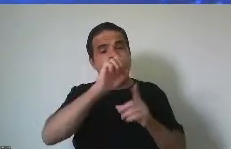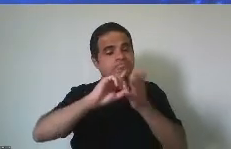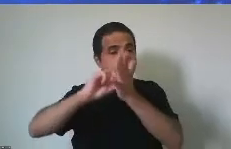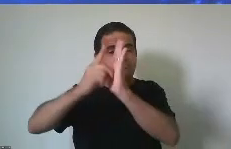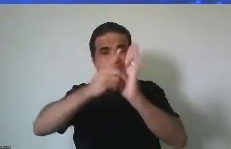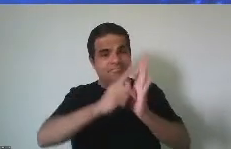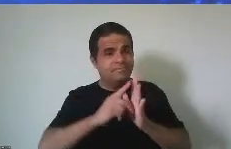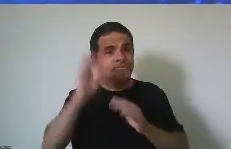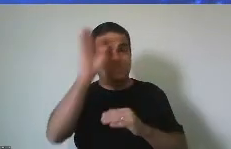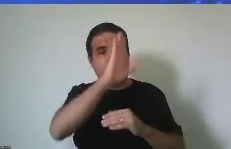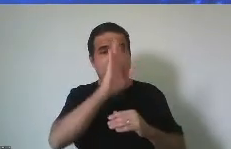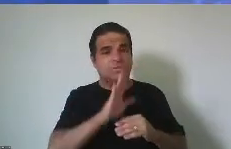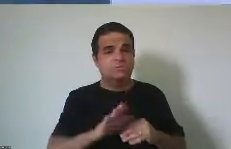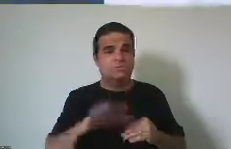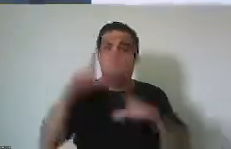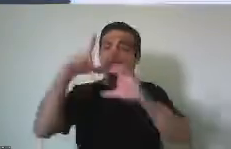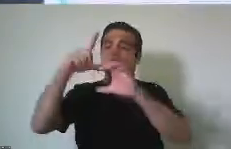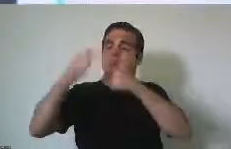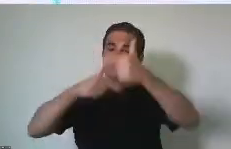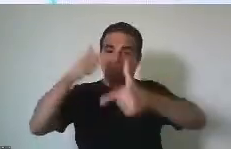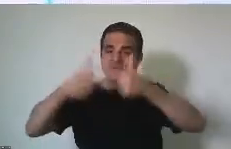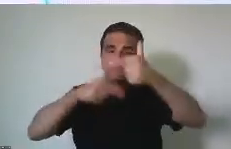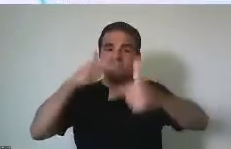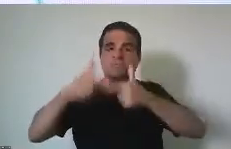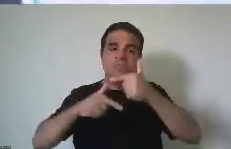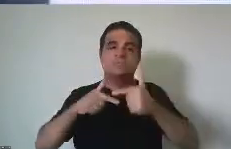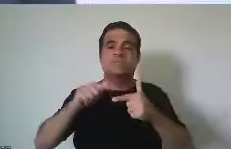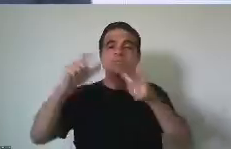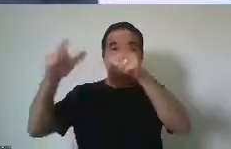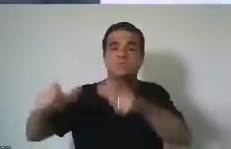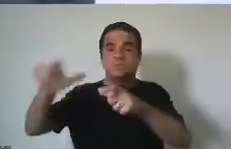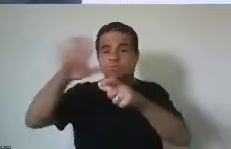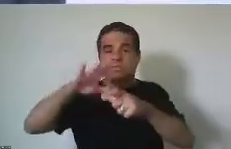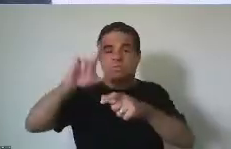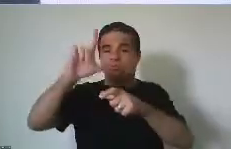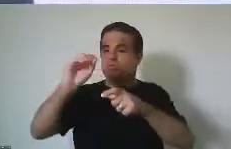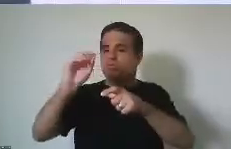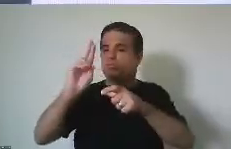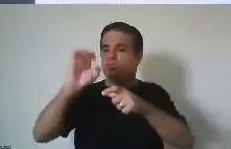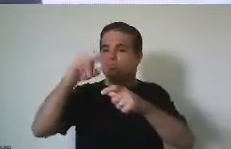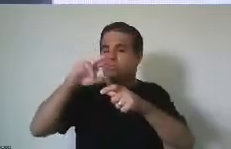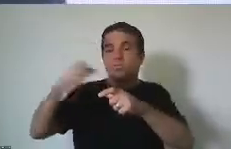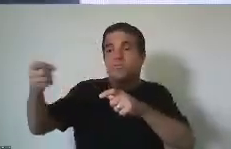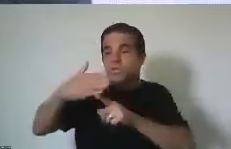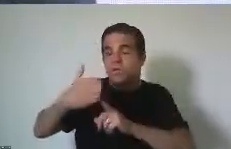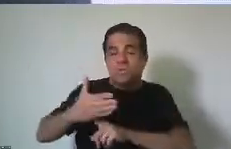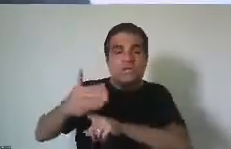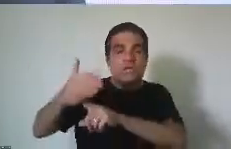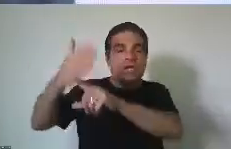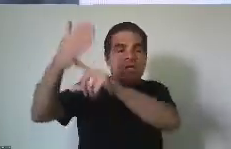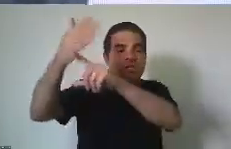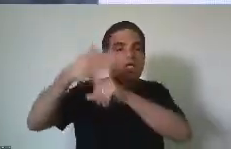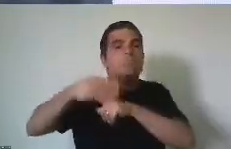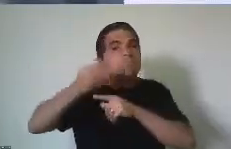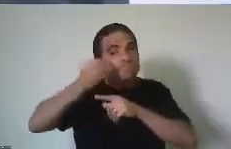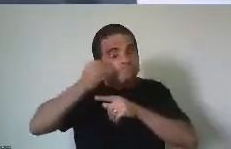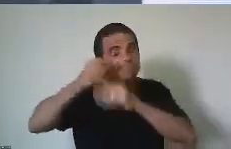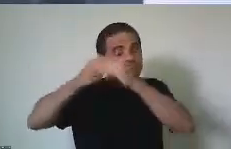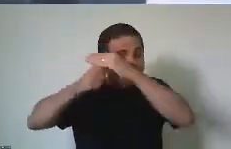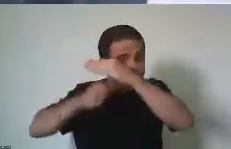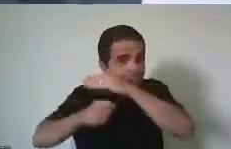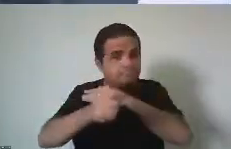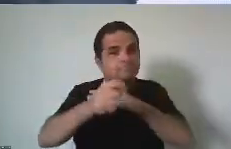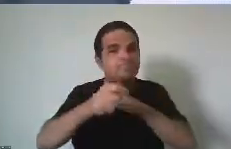foi esta empreendimento na sua estação Lorena trazendo na nossa tecnologia implementar aqui para